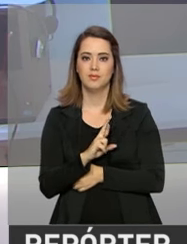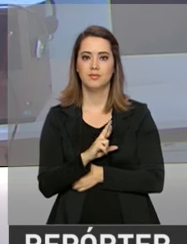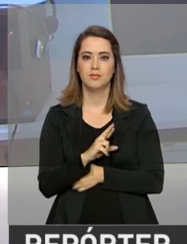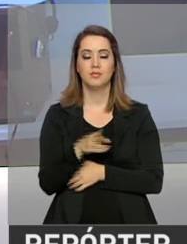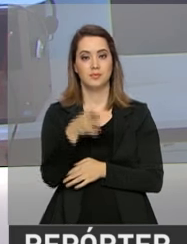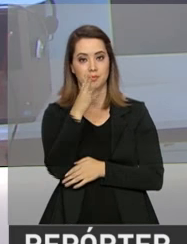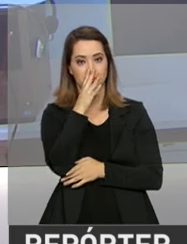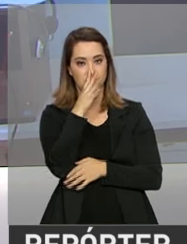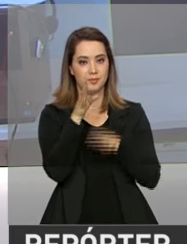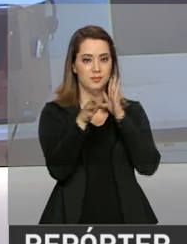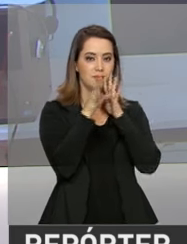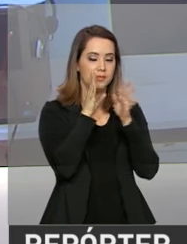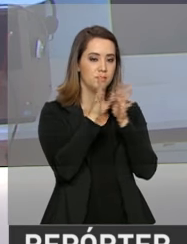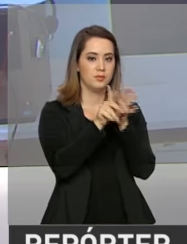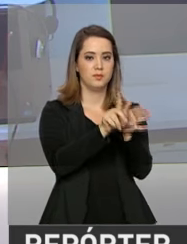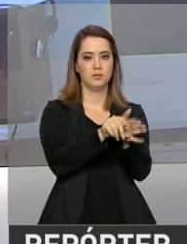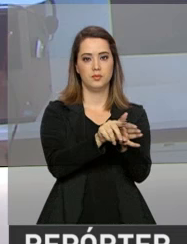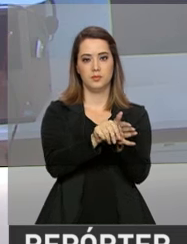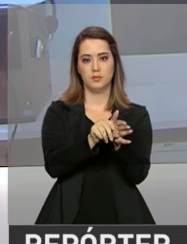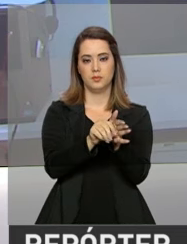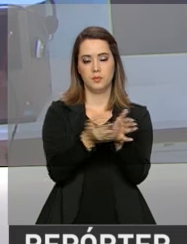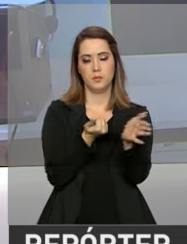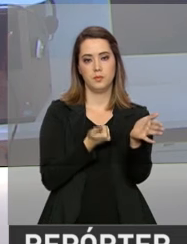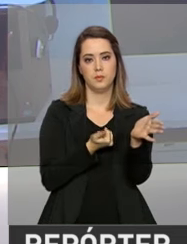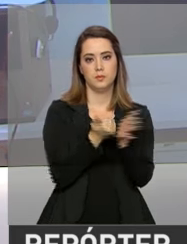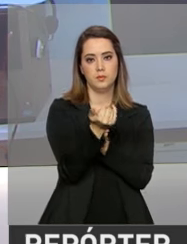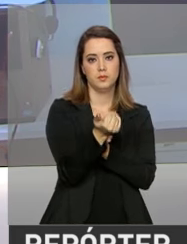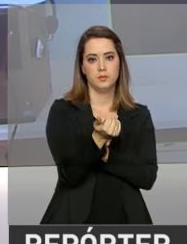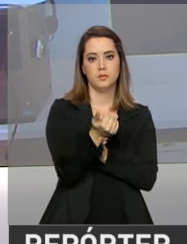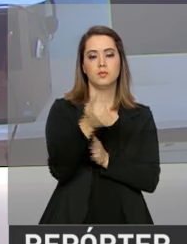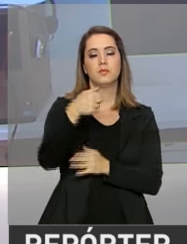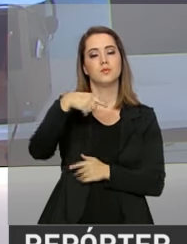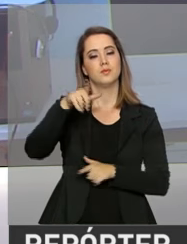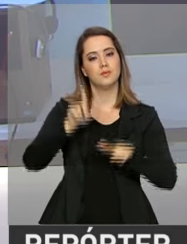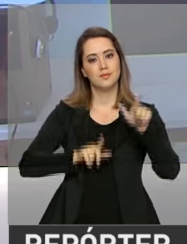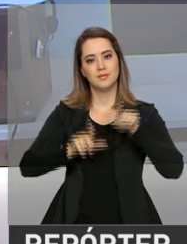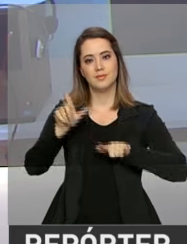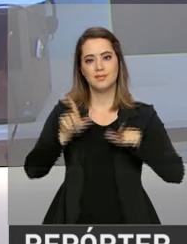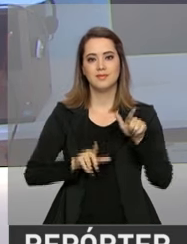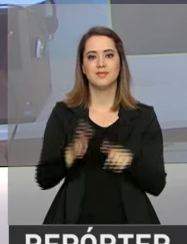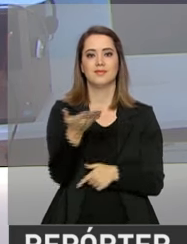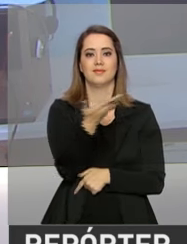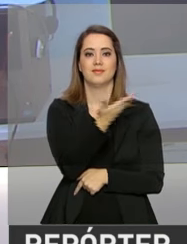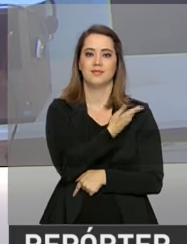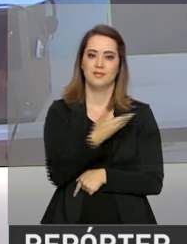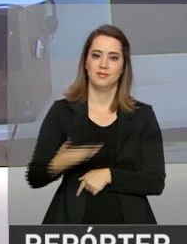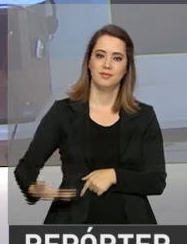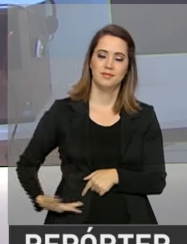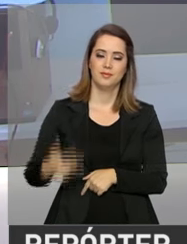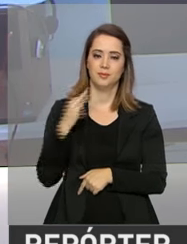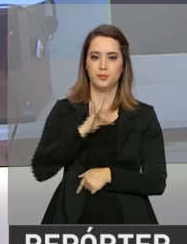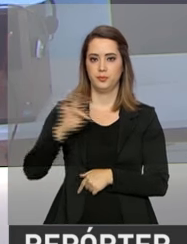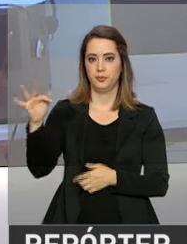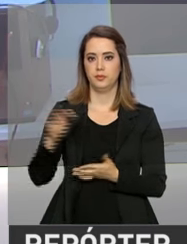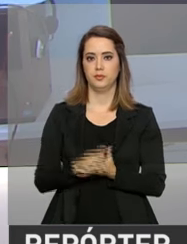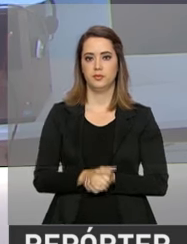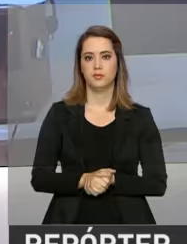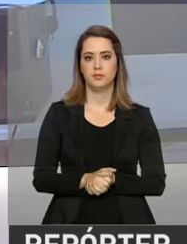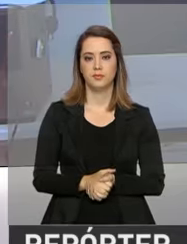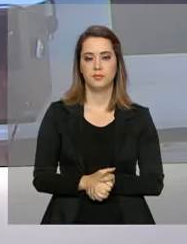nbr acompanhe também as novidades em nossas redes sociais e você continue com a gente aqui na nbr a tv do governo